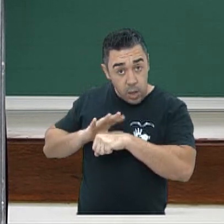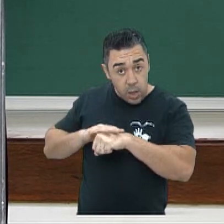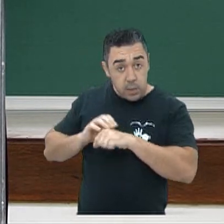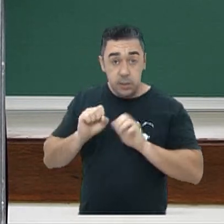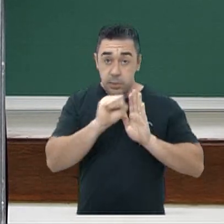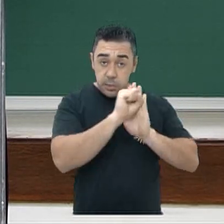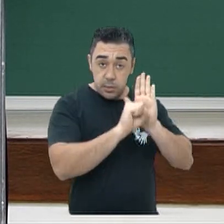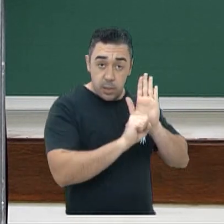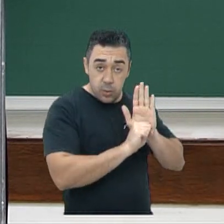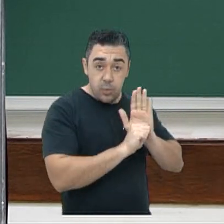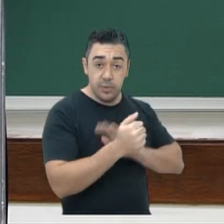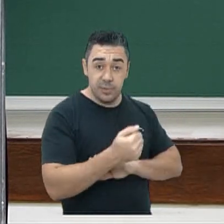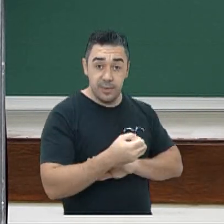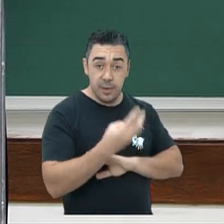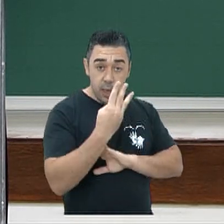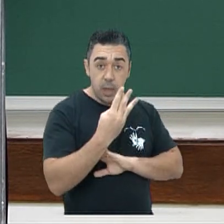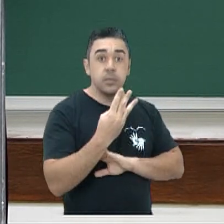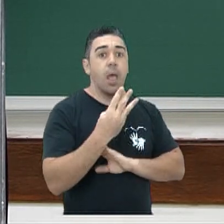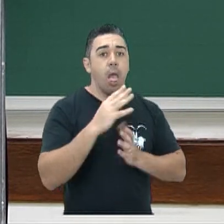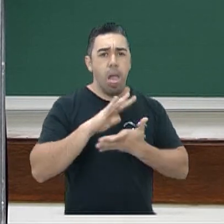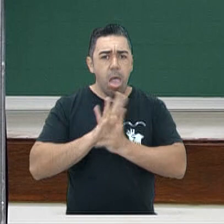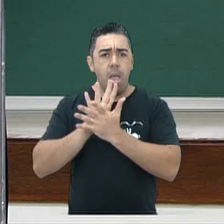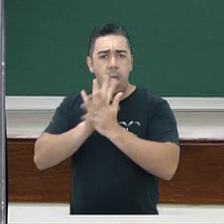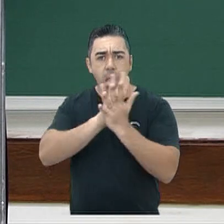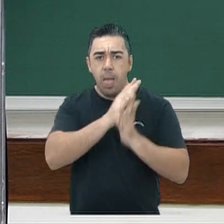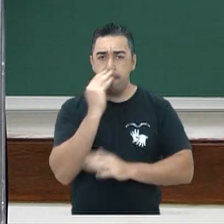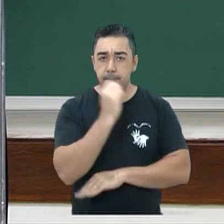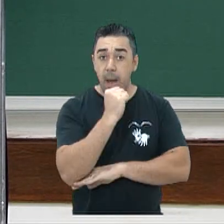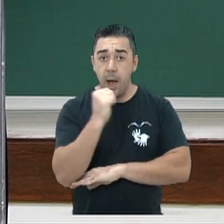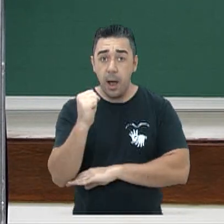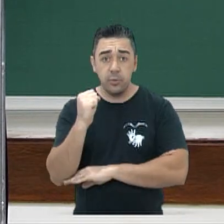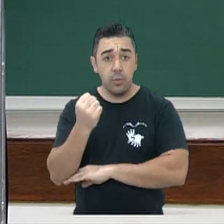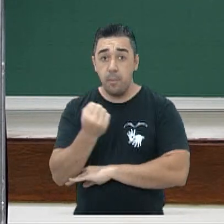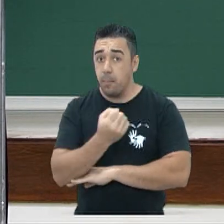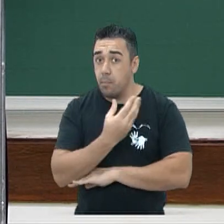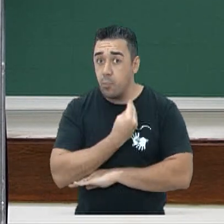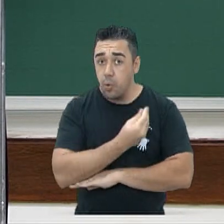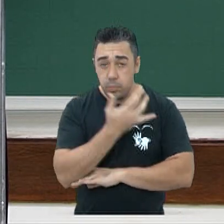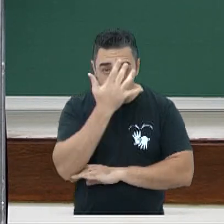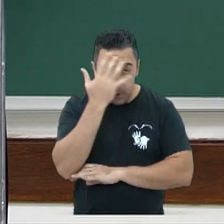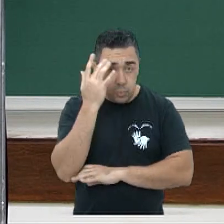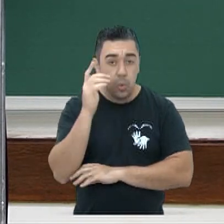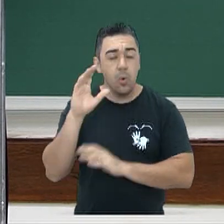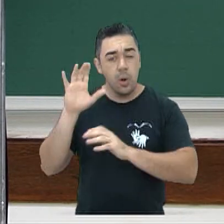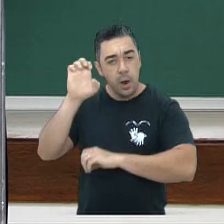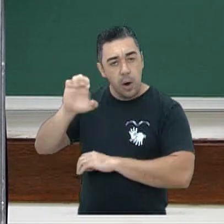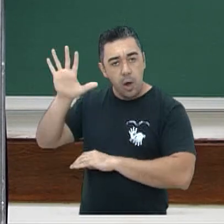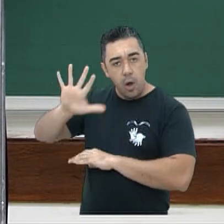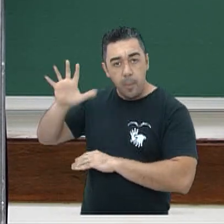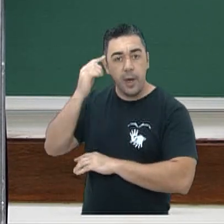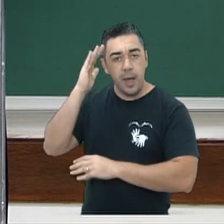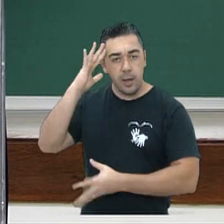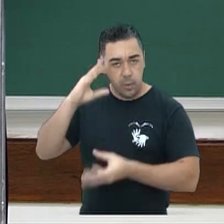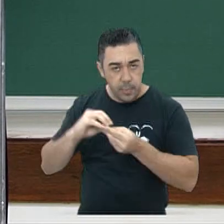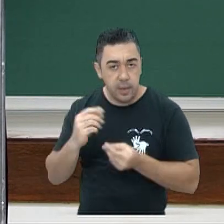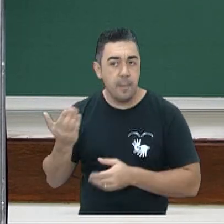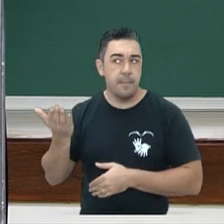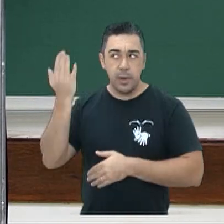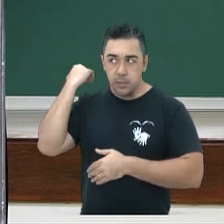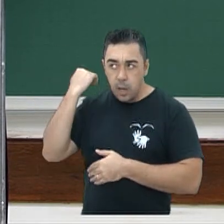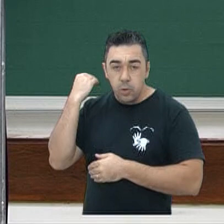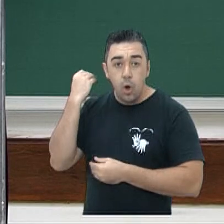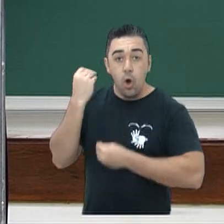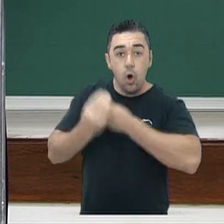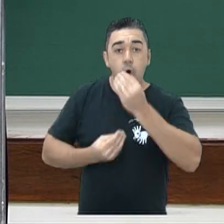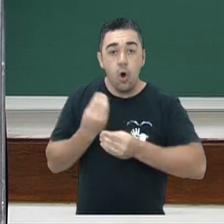século XIII e que acaba dizimando boa parte da população europeia. Então a gente pode entender melhor qual é a extensão disso lá no passado